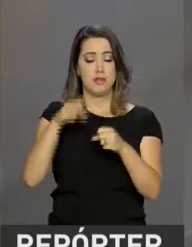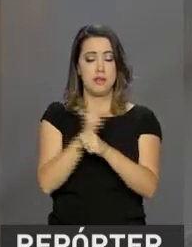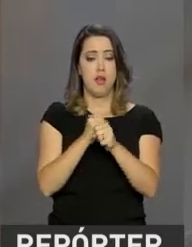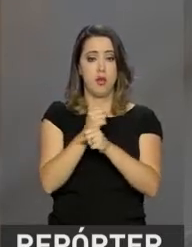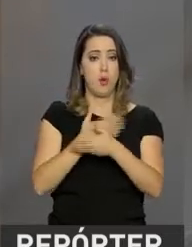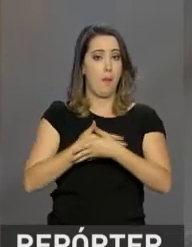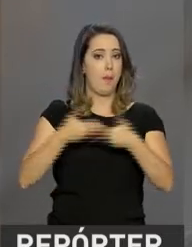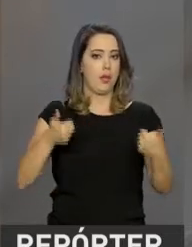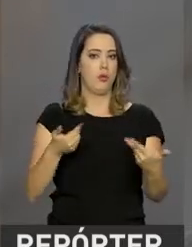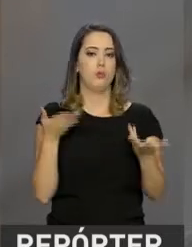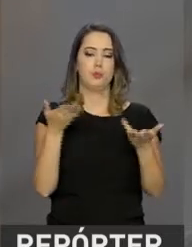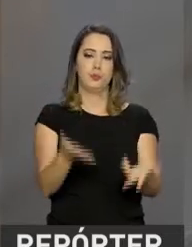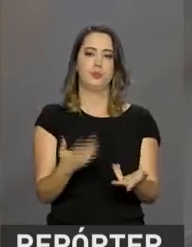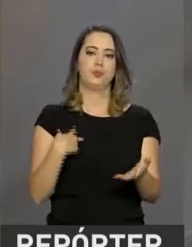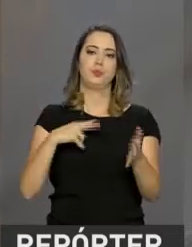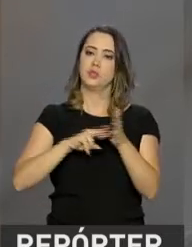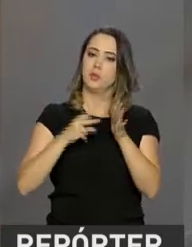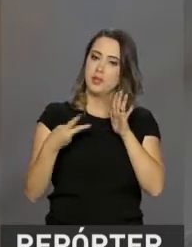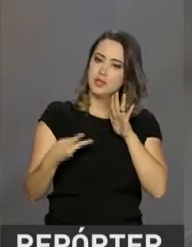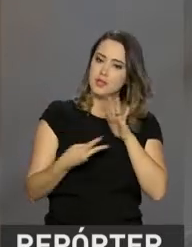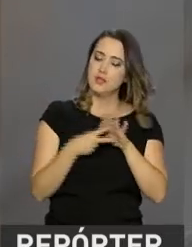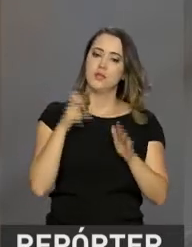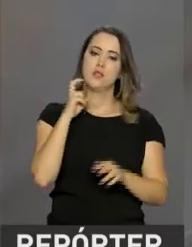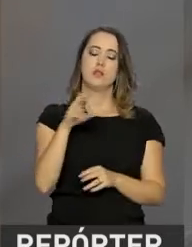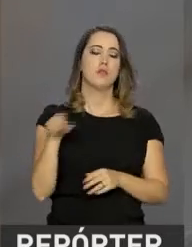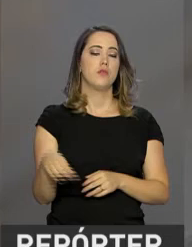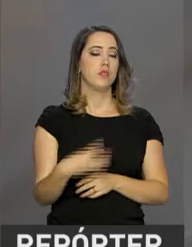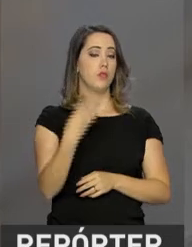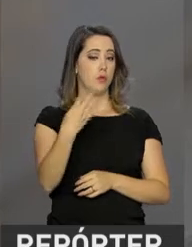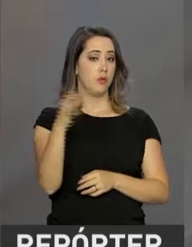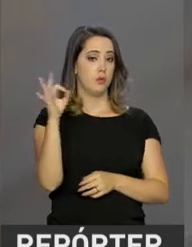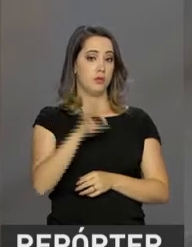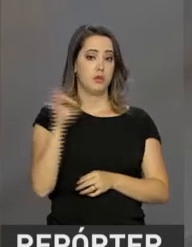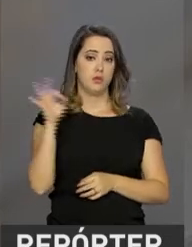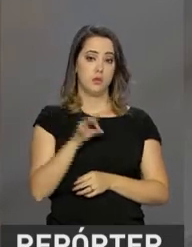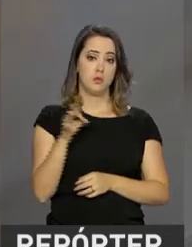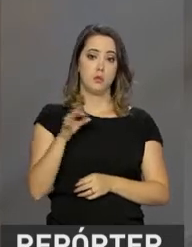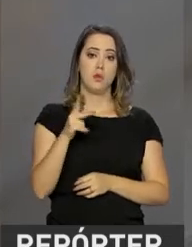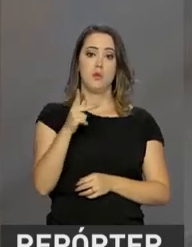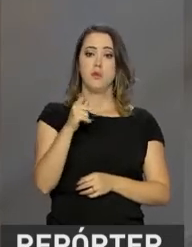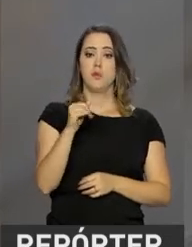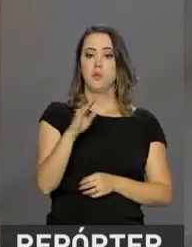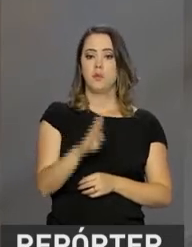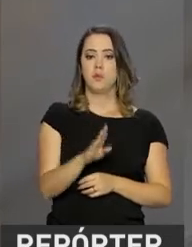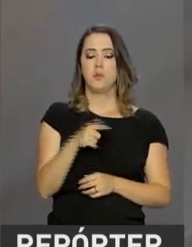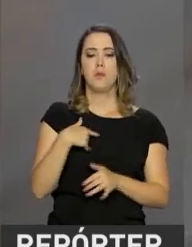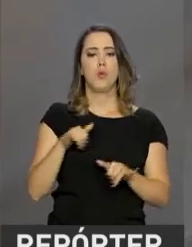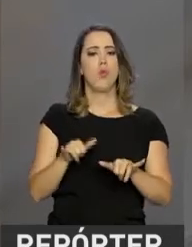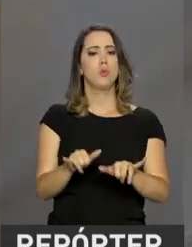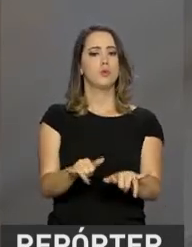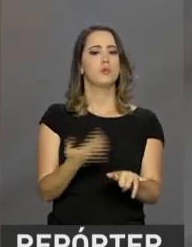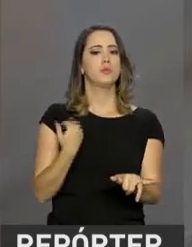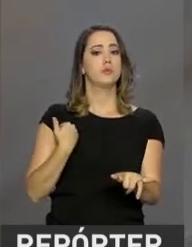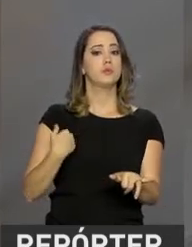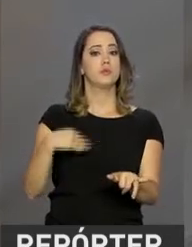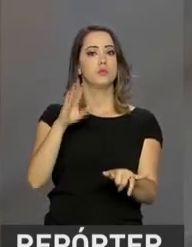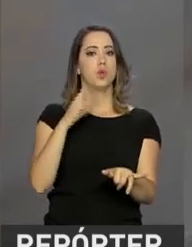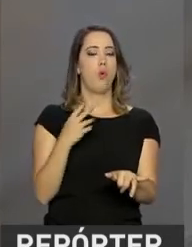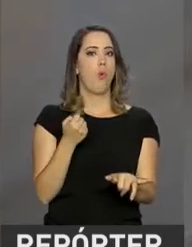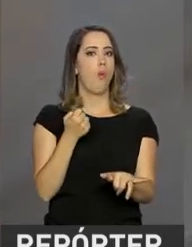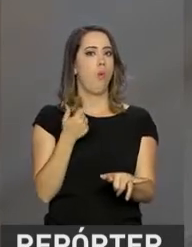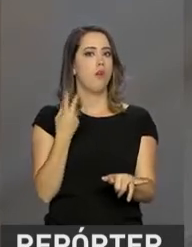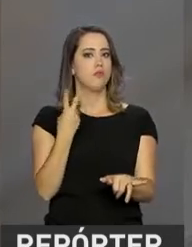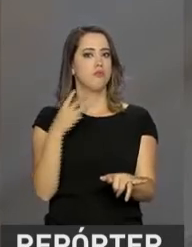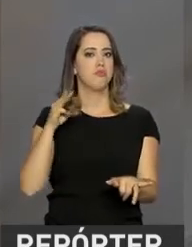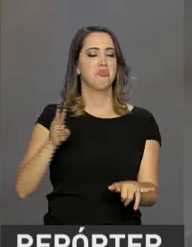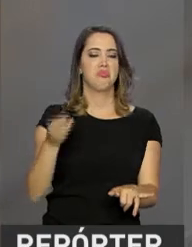reais. Além de representar 5,4% do PIB, o Produto Interno Bruto, o setor emprega mais de 1 milhão